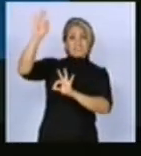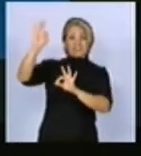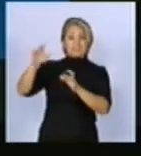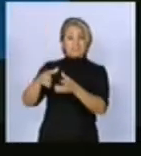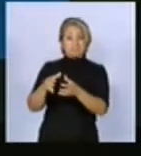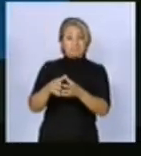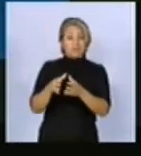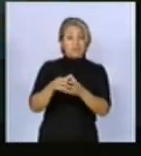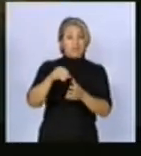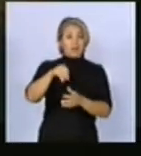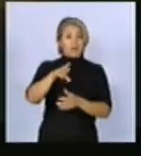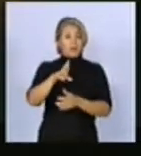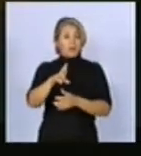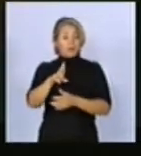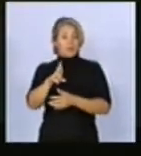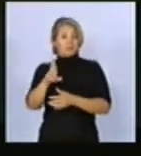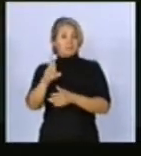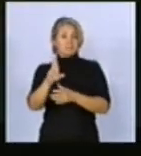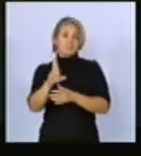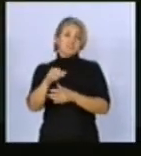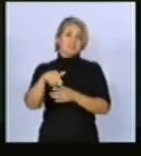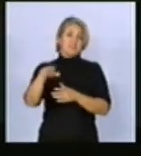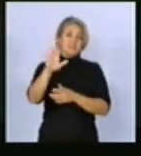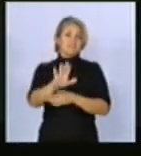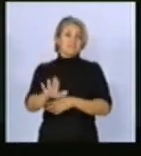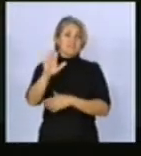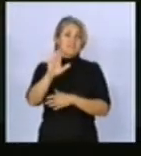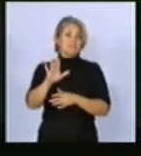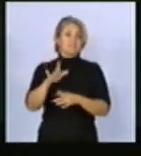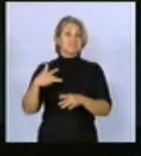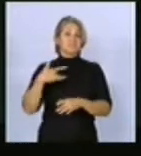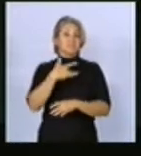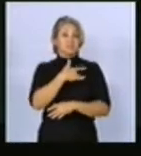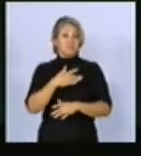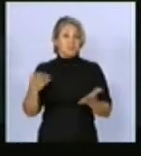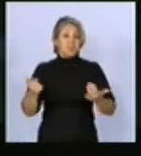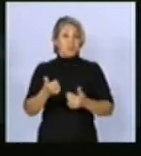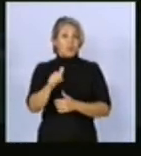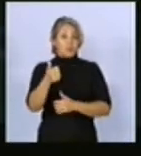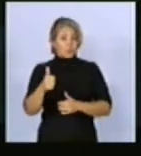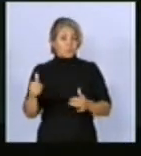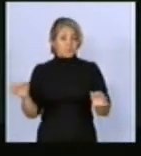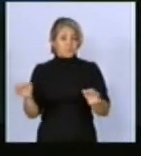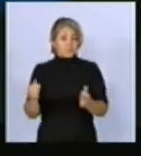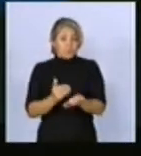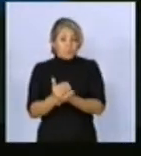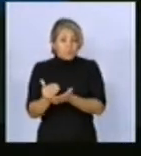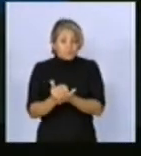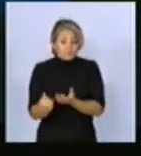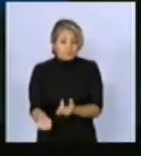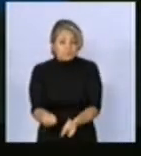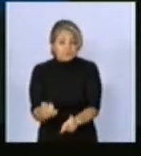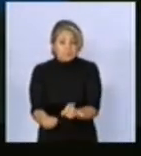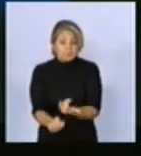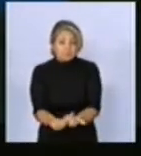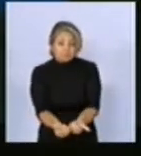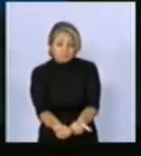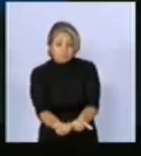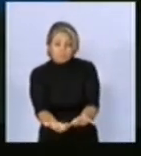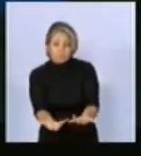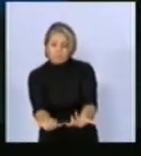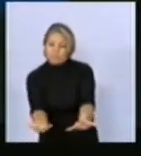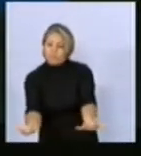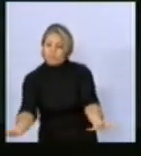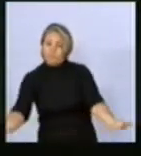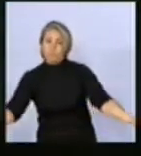considera aceitável às 9:00 começou o império quem segundos o povo avança pelo